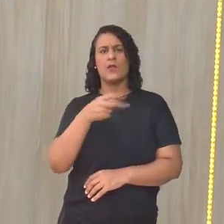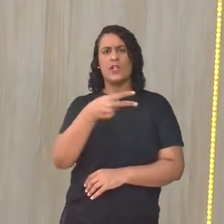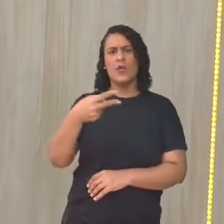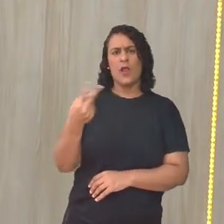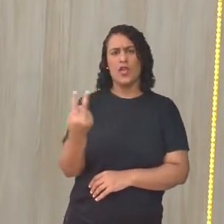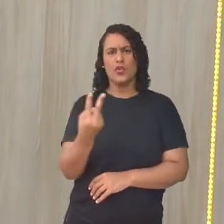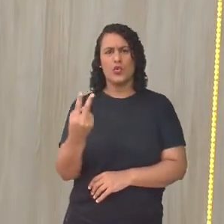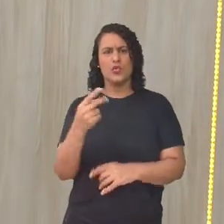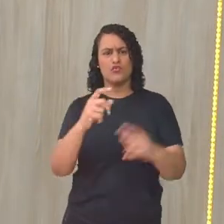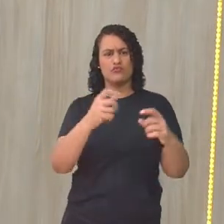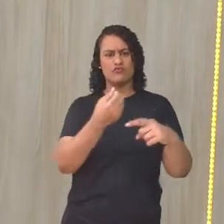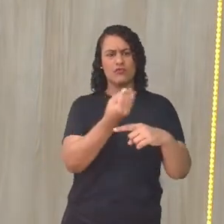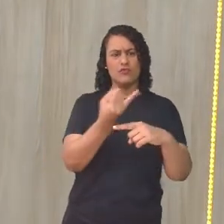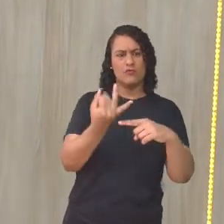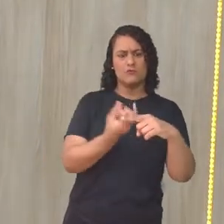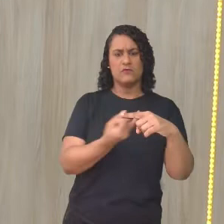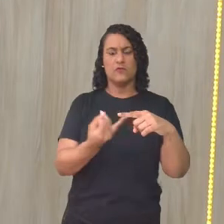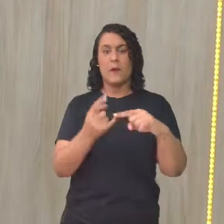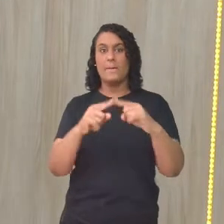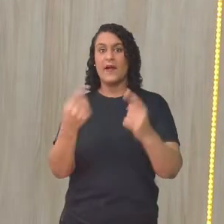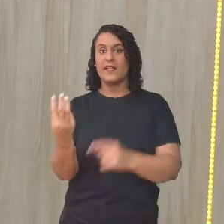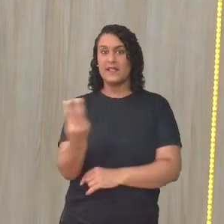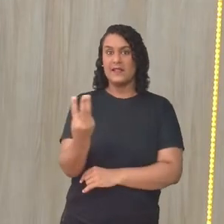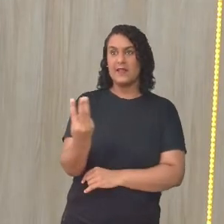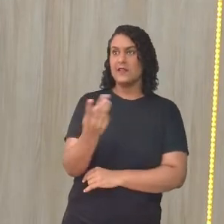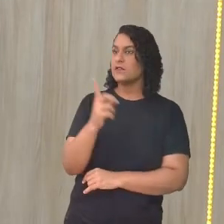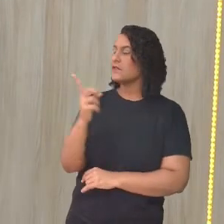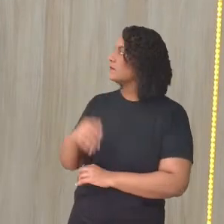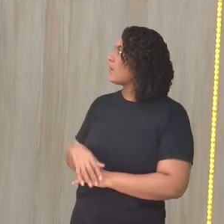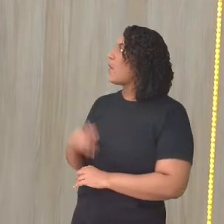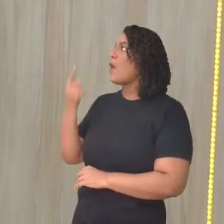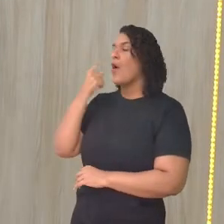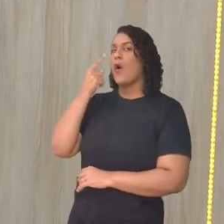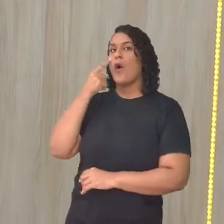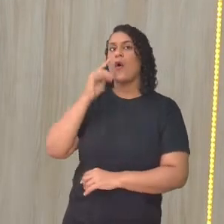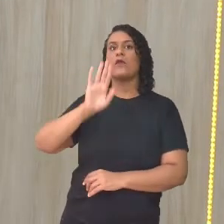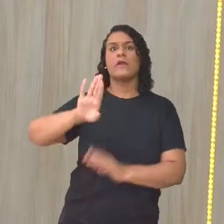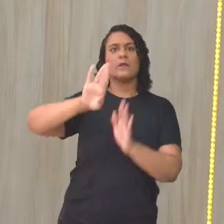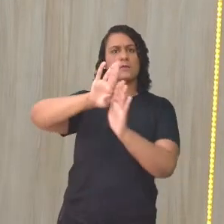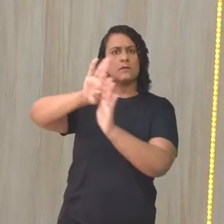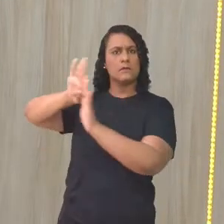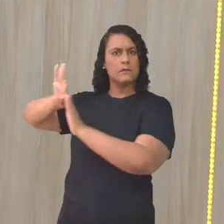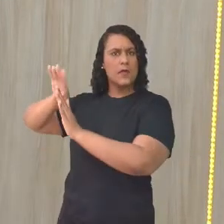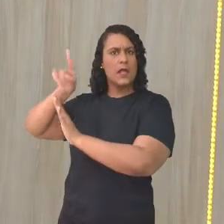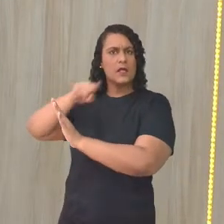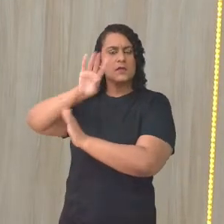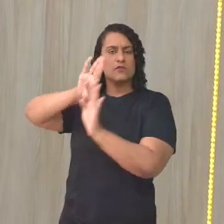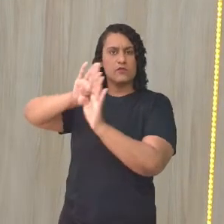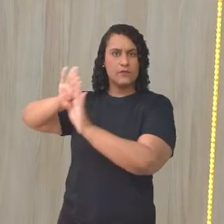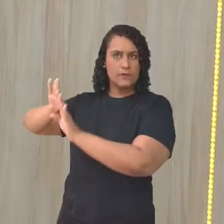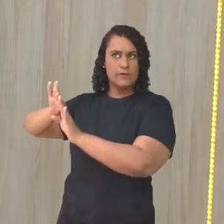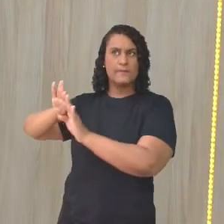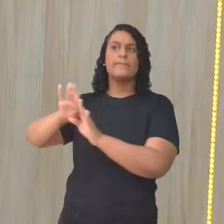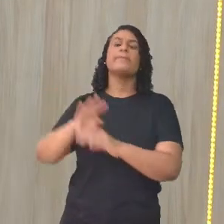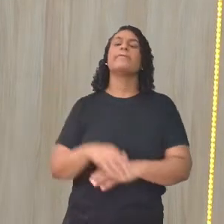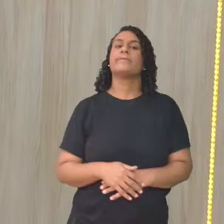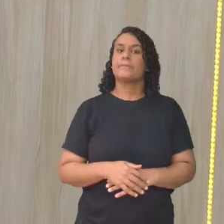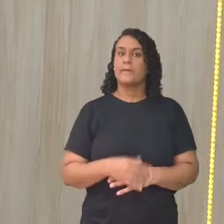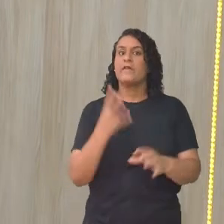Tu faz assim, ó. Tu vai esconder esse, e aí tu vai fazer o cálculo meio pelos extremos com esse